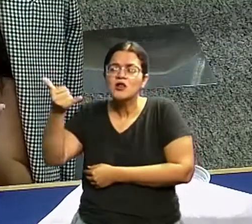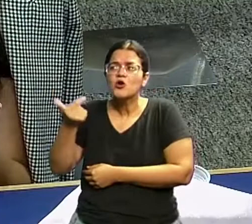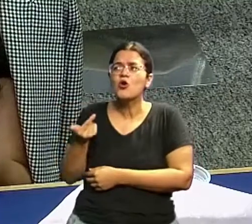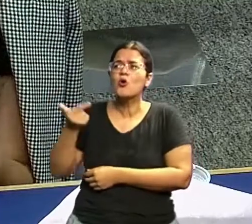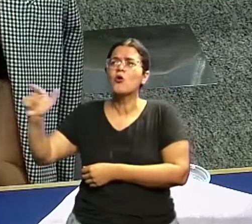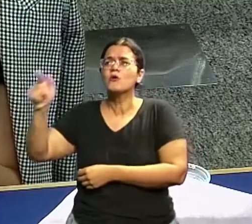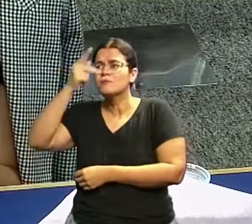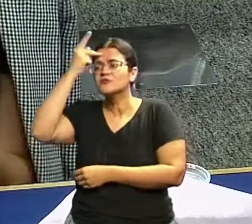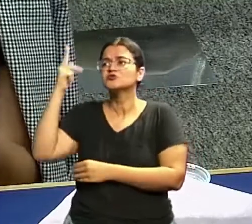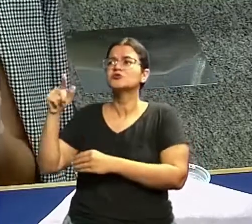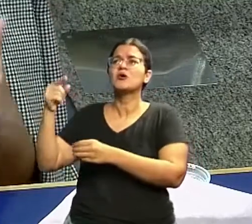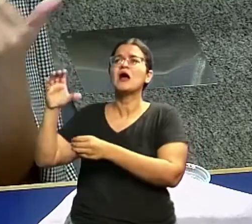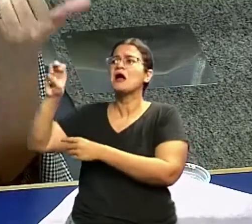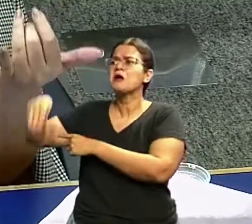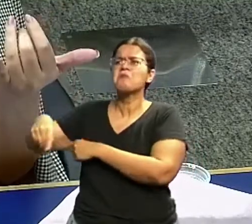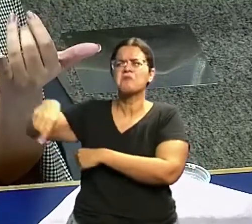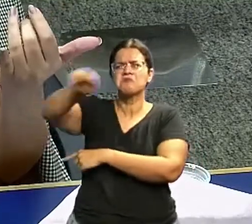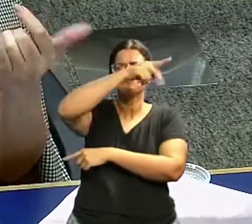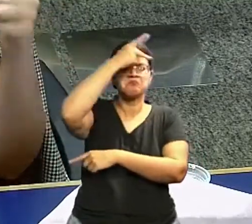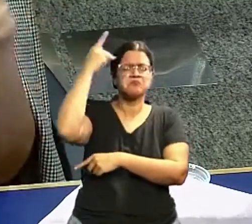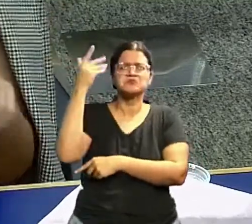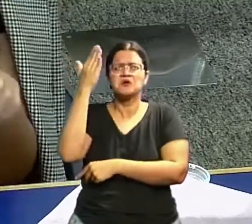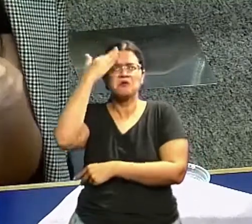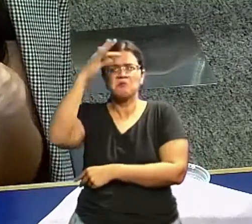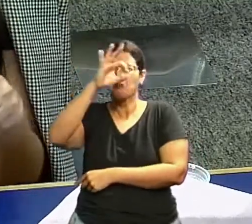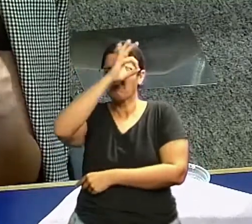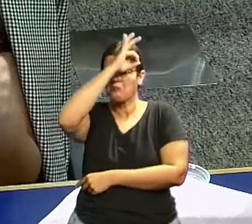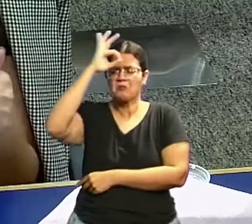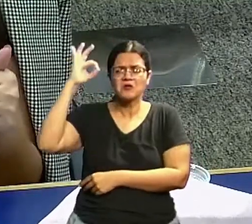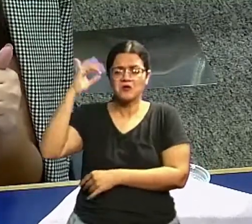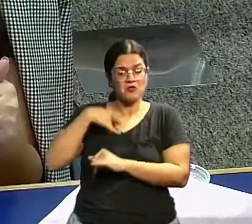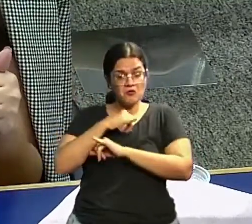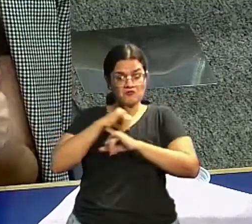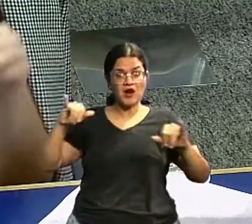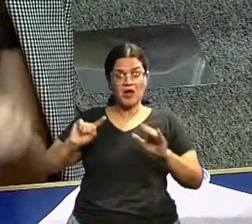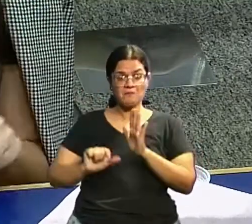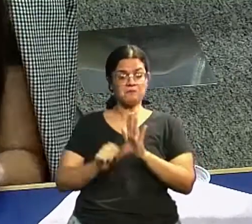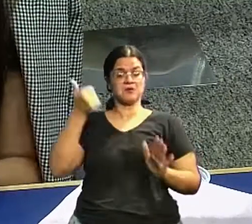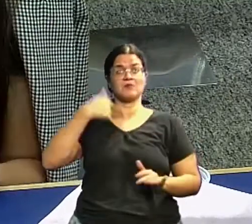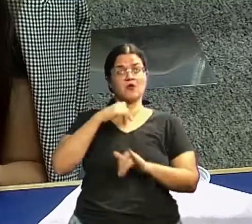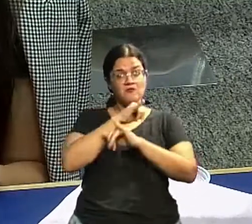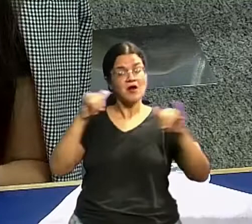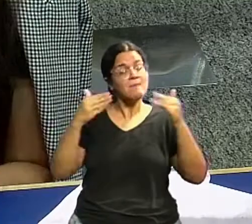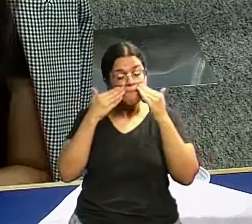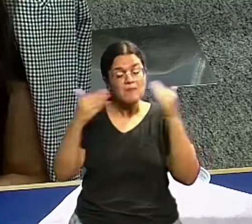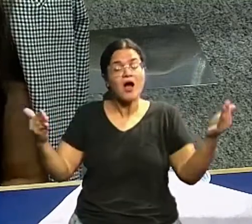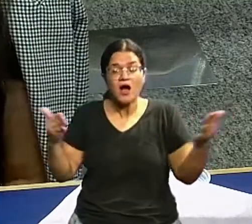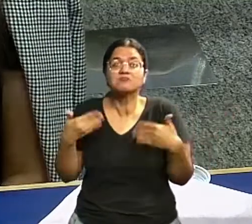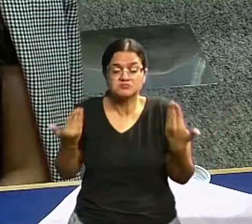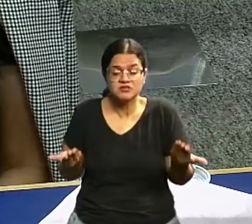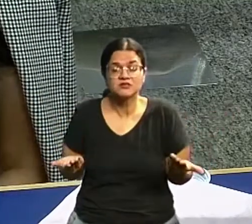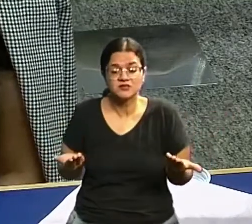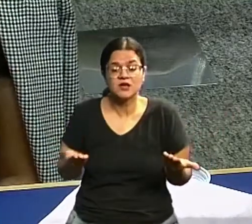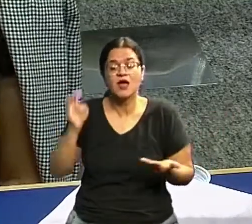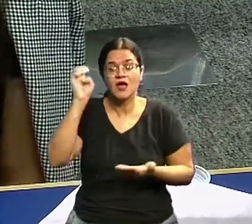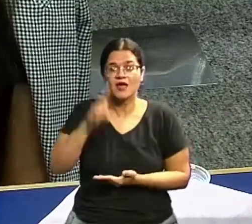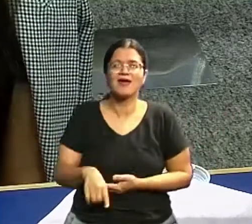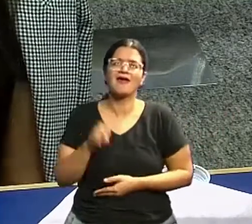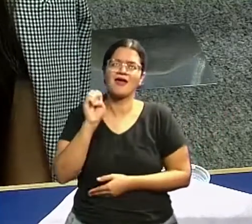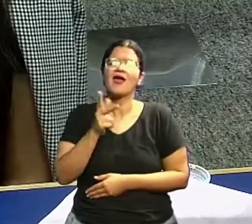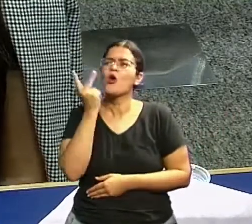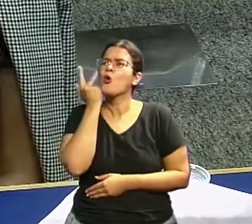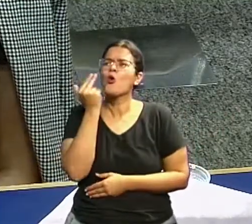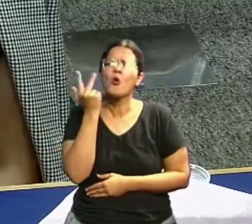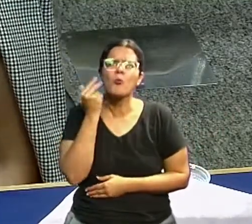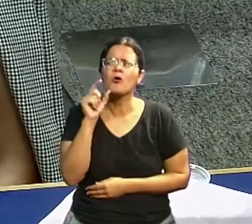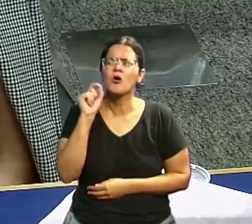outro parlamento, sem ninguém saber, isso nunca foi noticiado, eu estou falando pela primeira vez disso aqui. Então, é muito